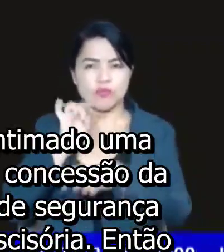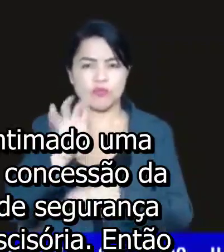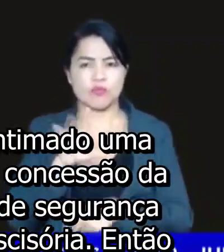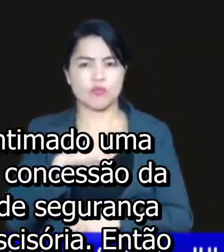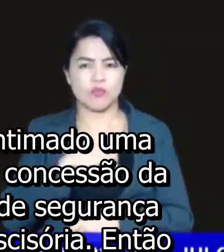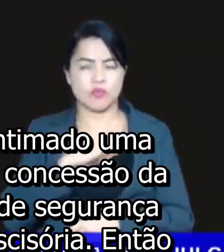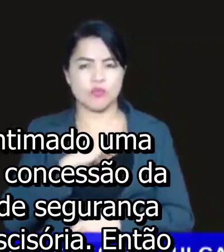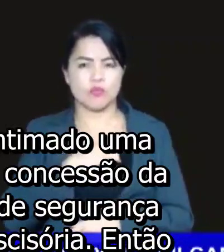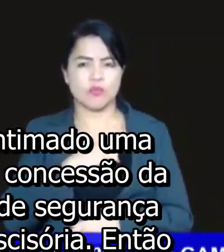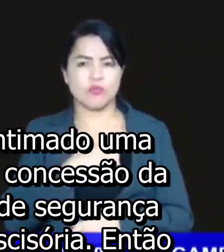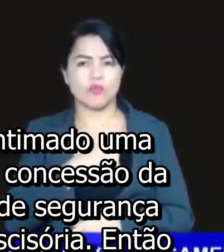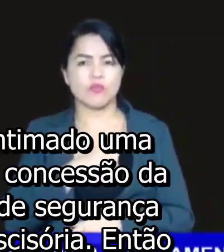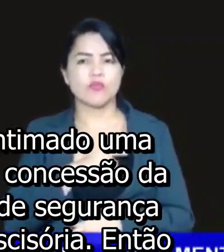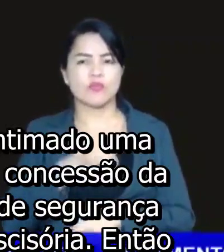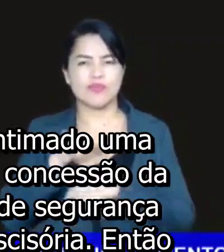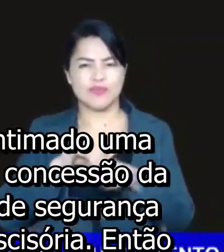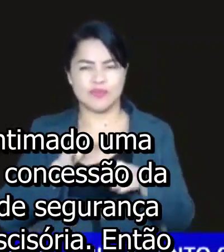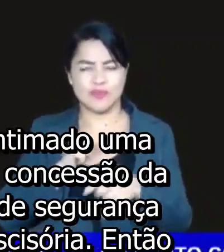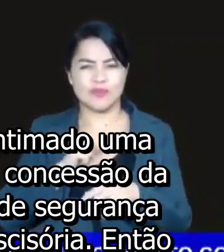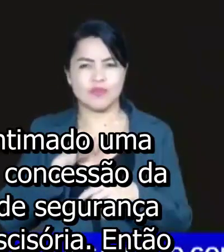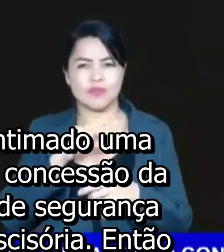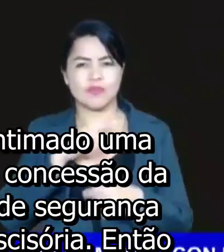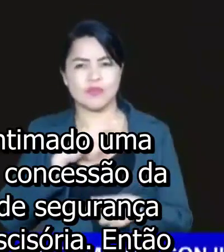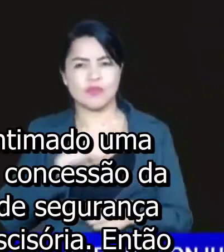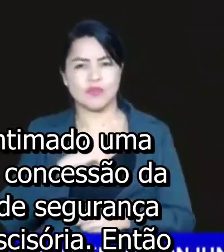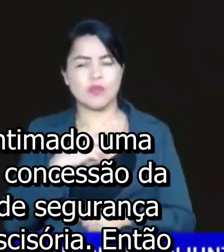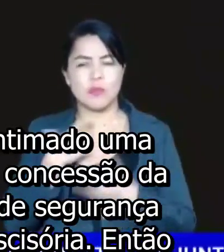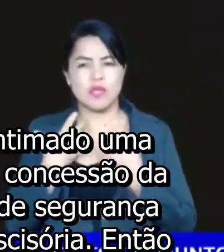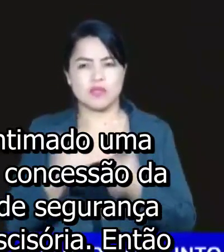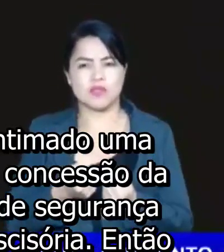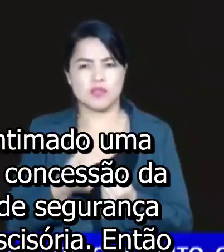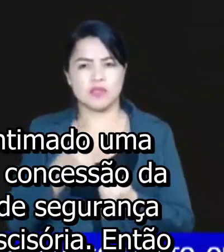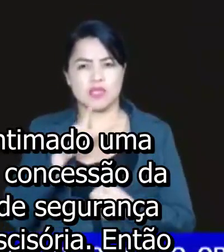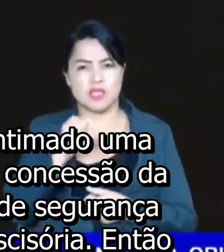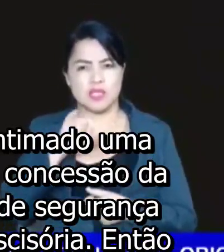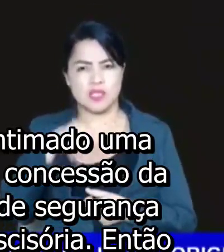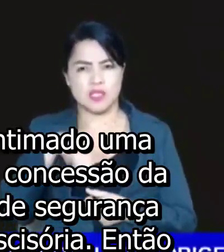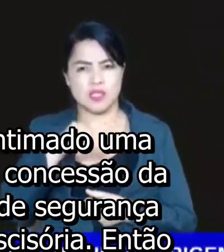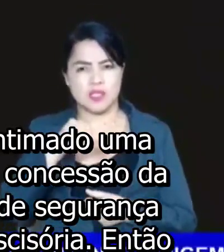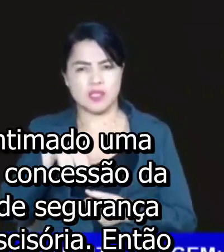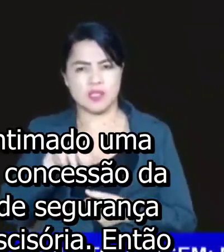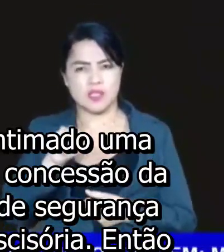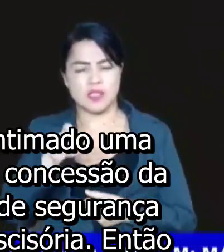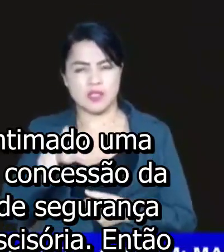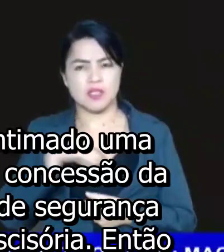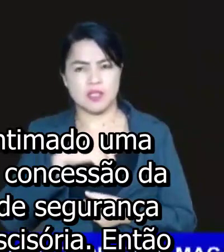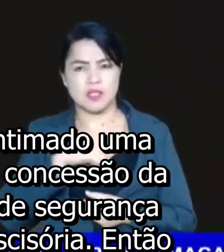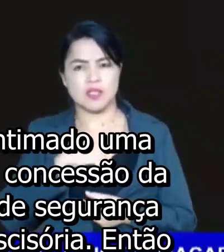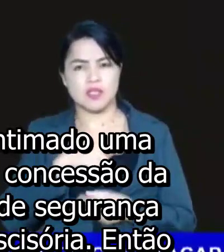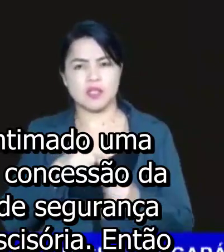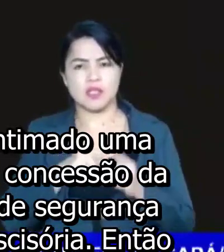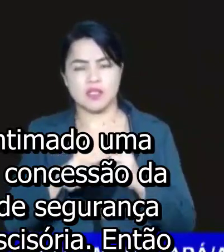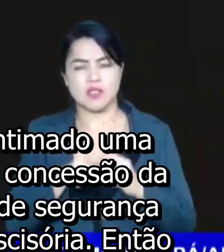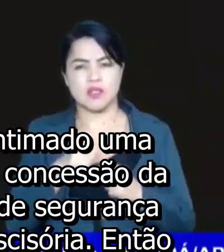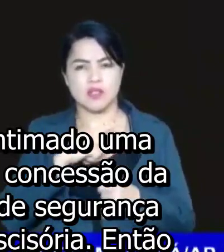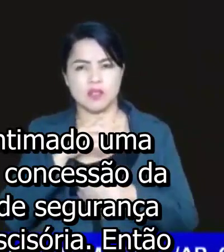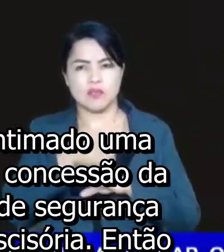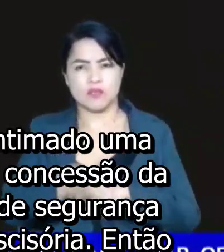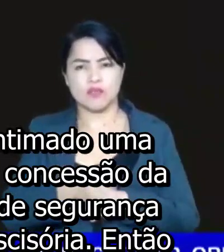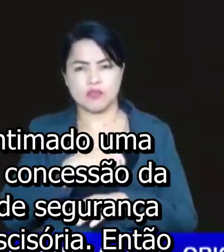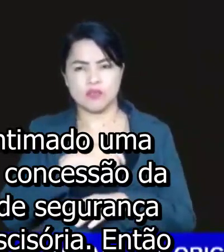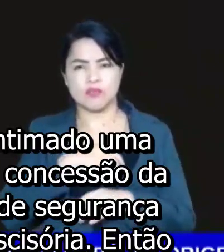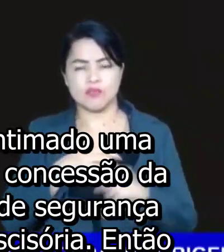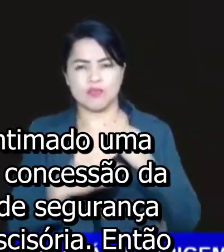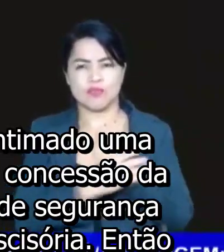a intimação decorrente da concessão da liminar. E aí ingressou com uma suspensão de segurança, que teve a liminar